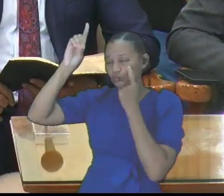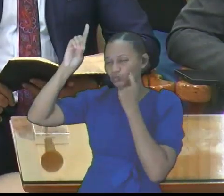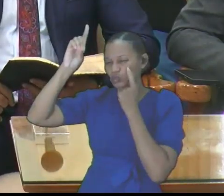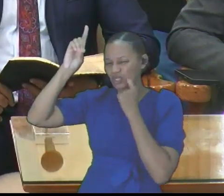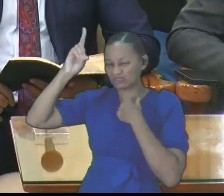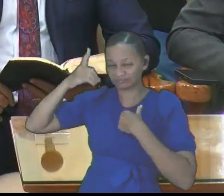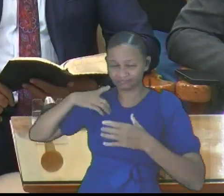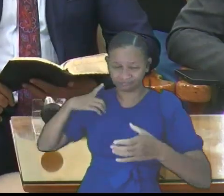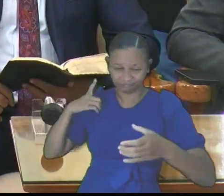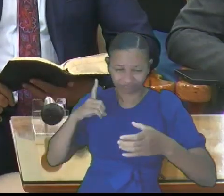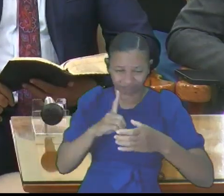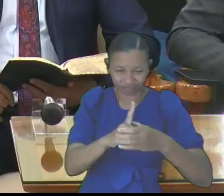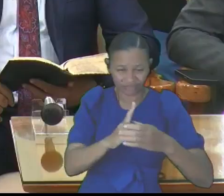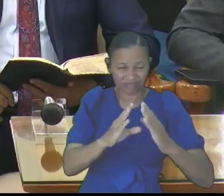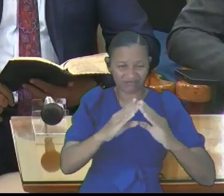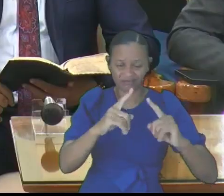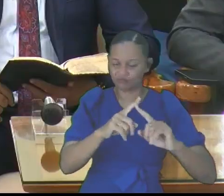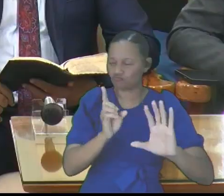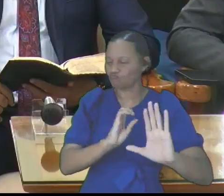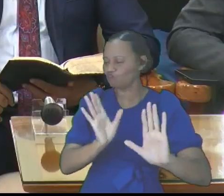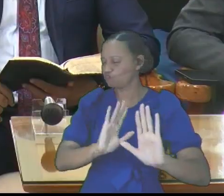Agora não me fale de igreja.